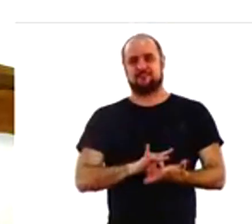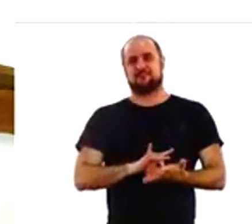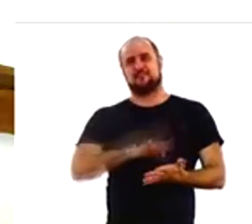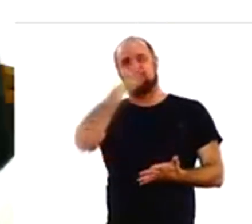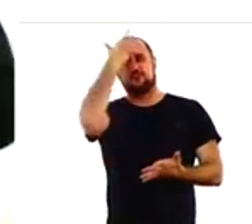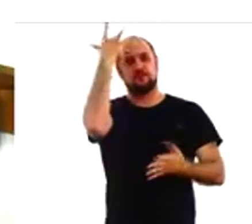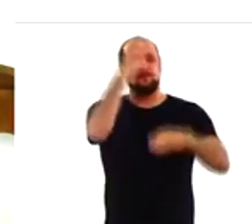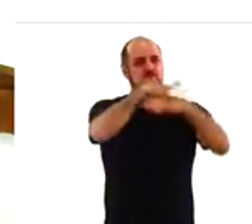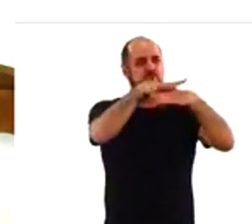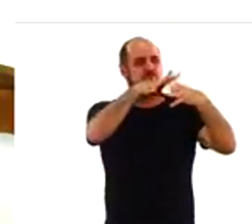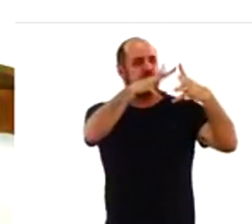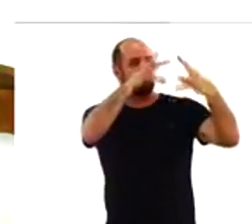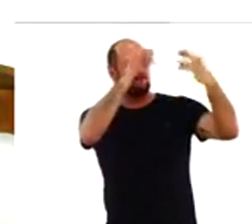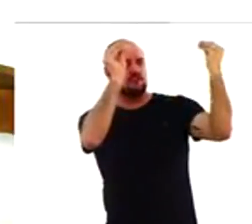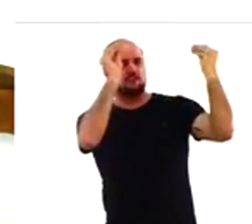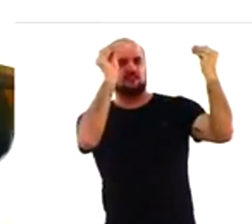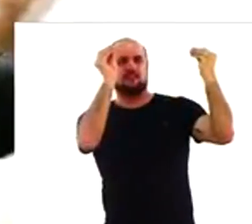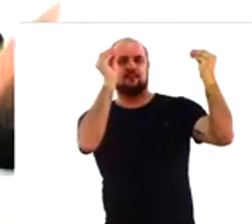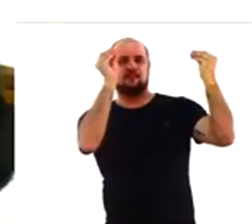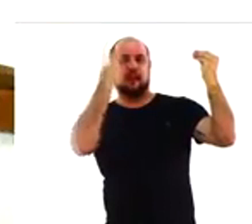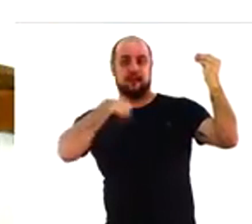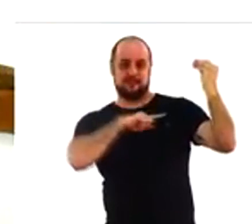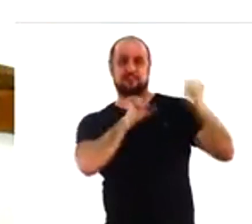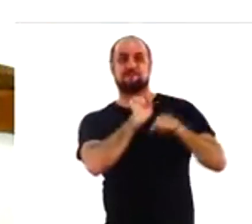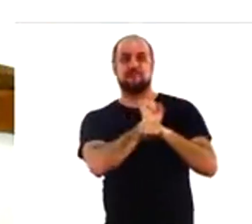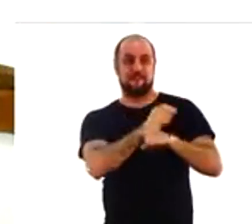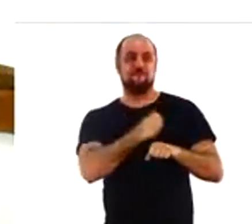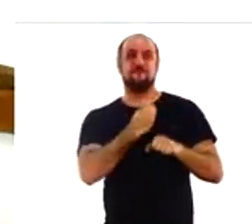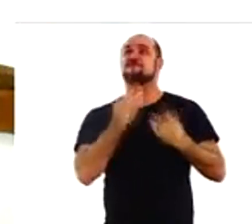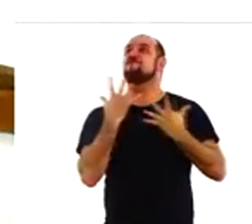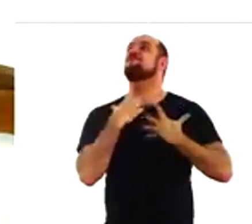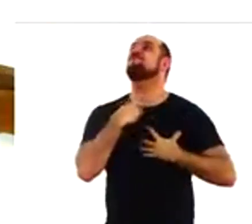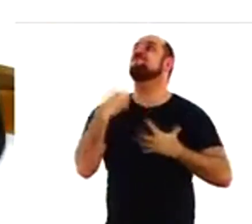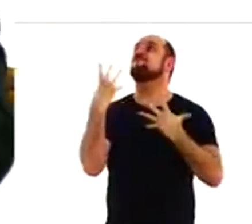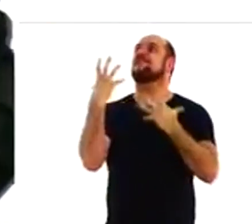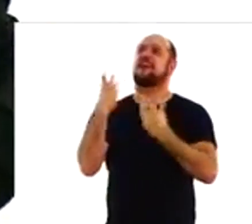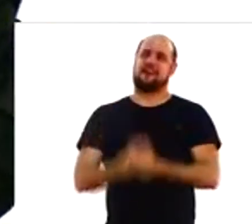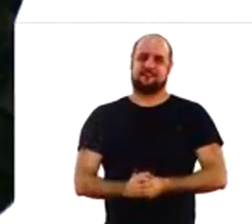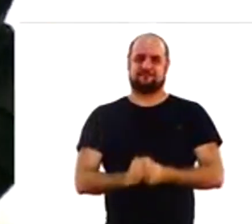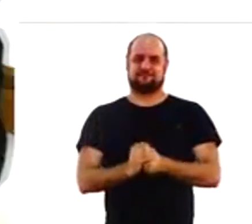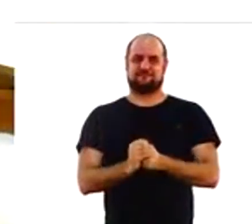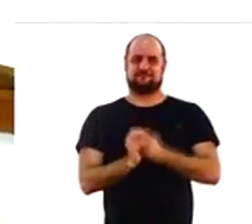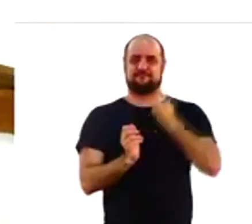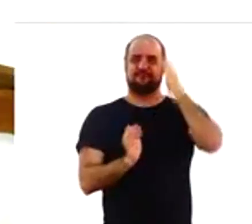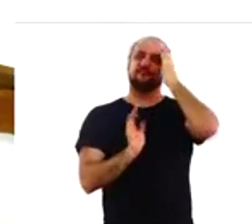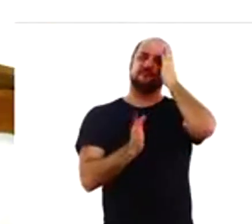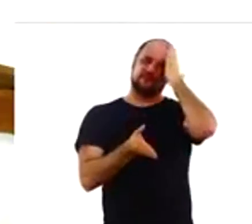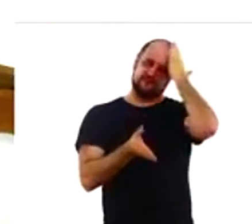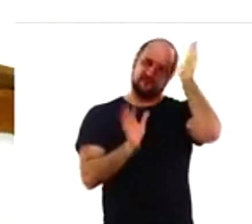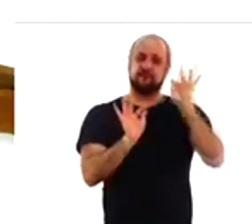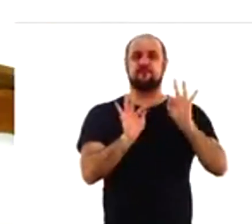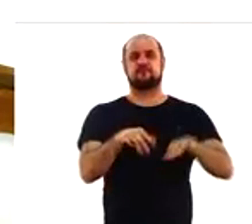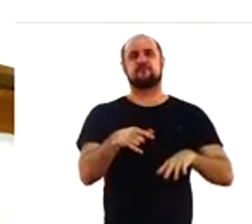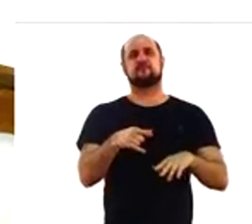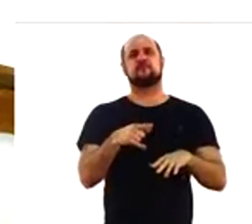regenerados esperam vividamente. Eu quero concluir então essa meditação dizendo que ela tem um passado, um